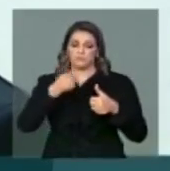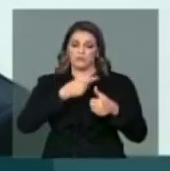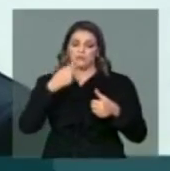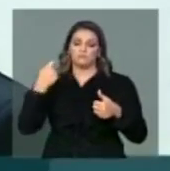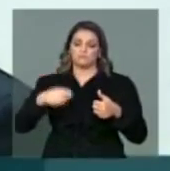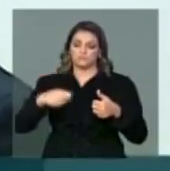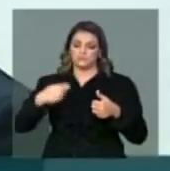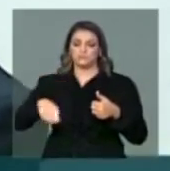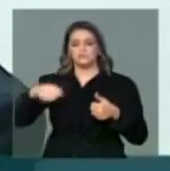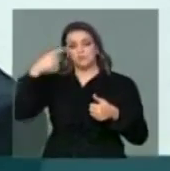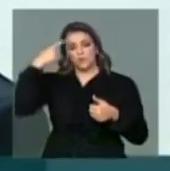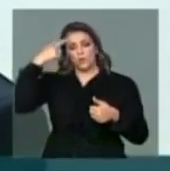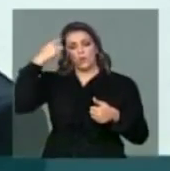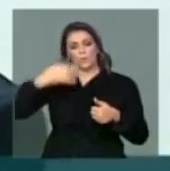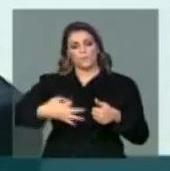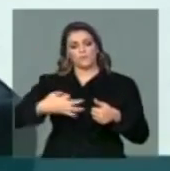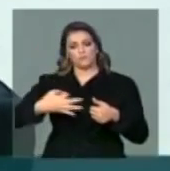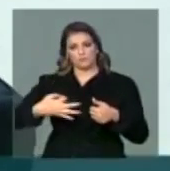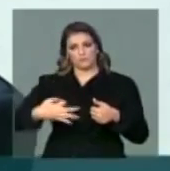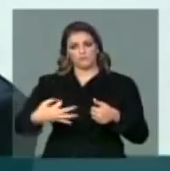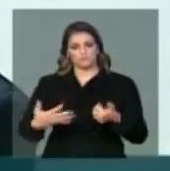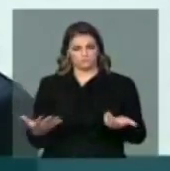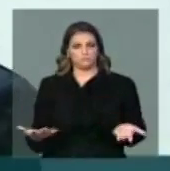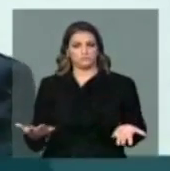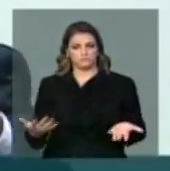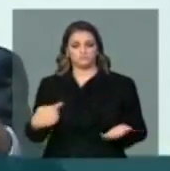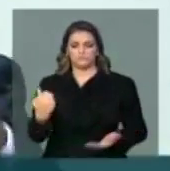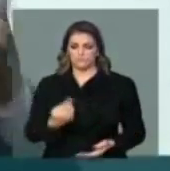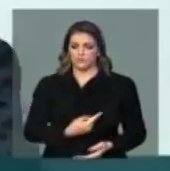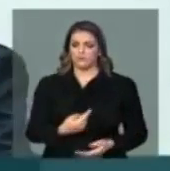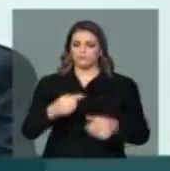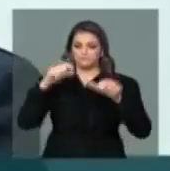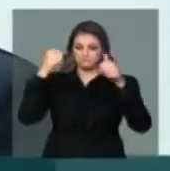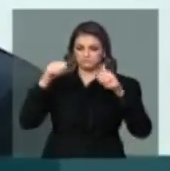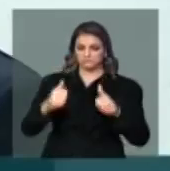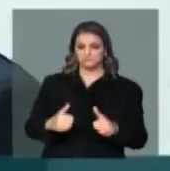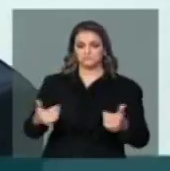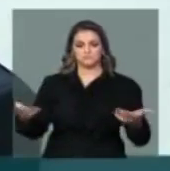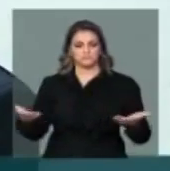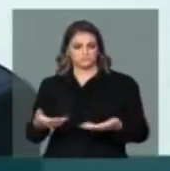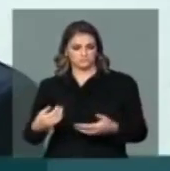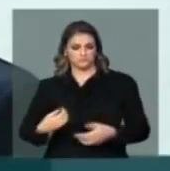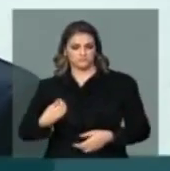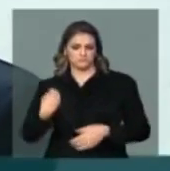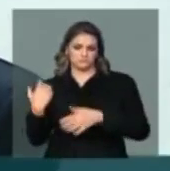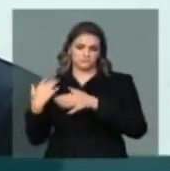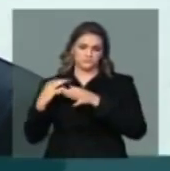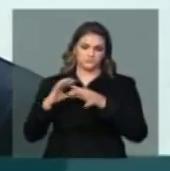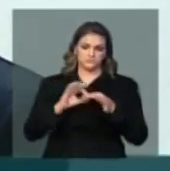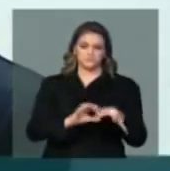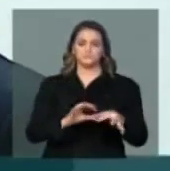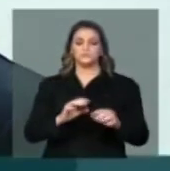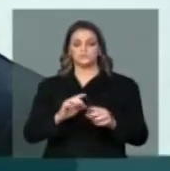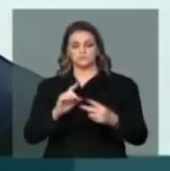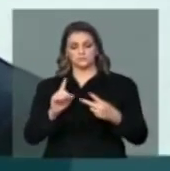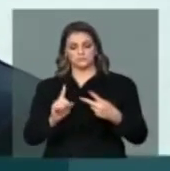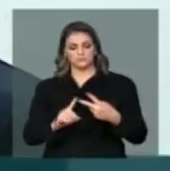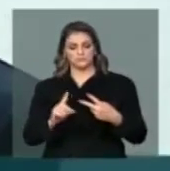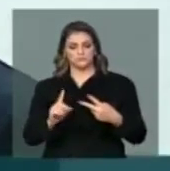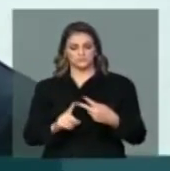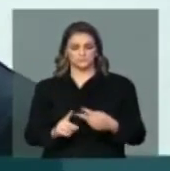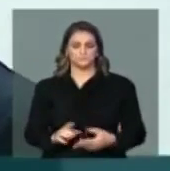nós devemos trazer como parte deste exame que nós estamos fazendo, do estágio atual em que nós nos encontramos. Segundo, ministra,